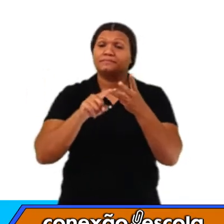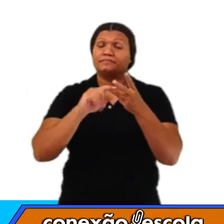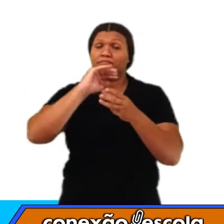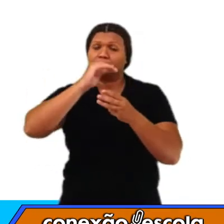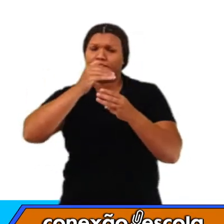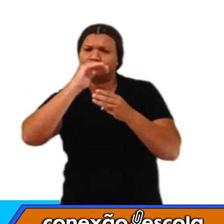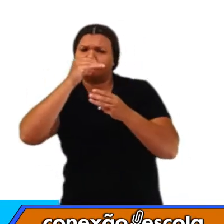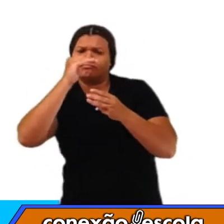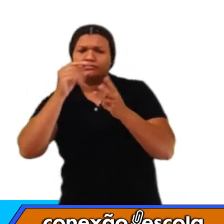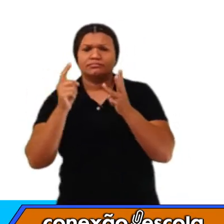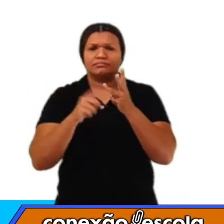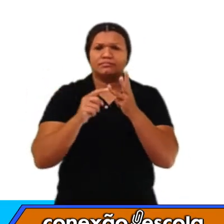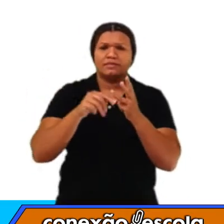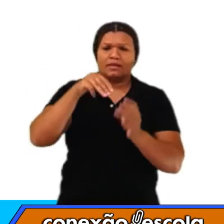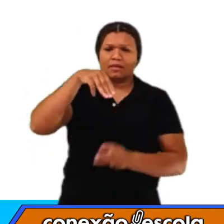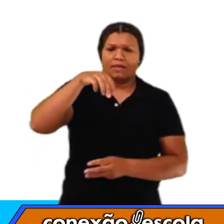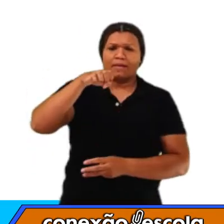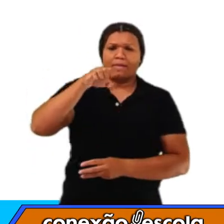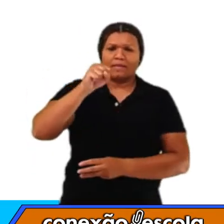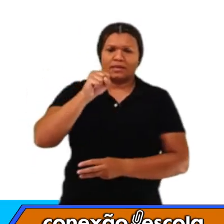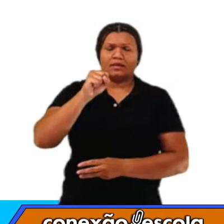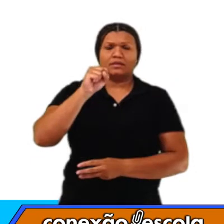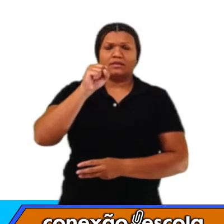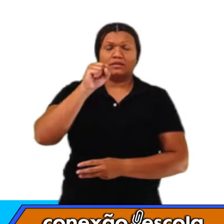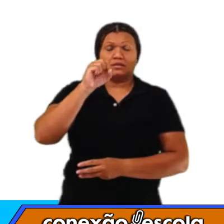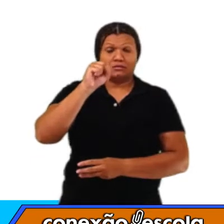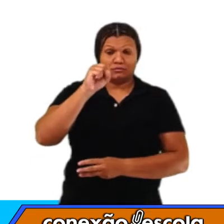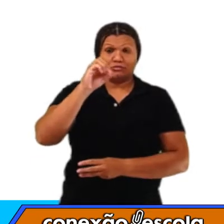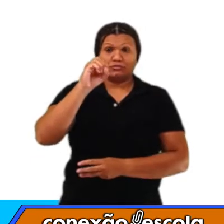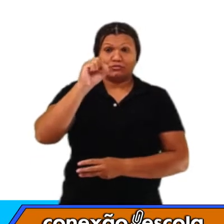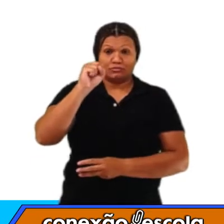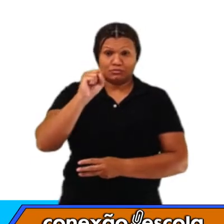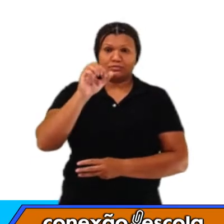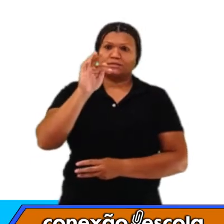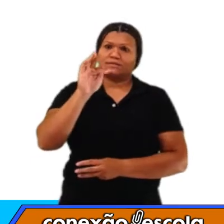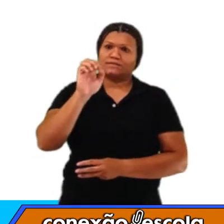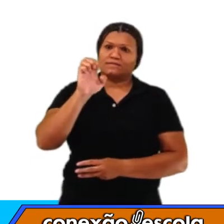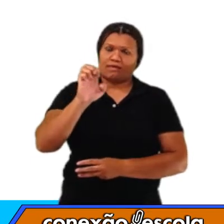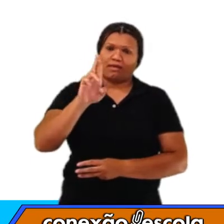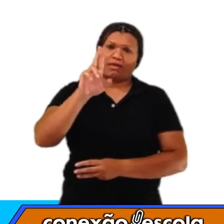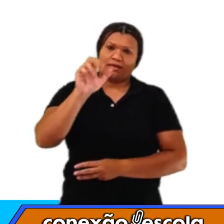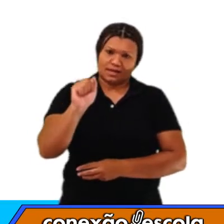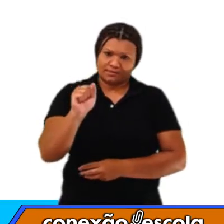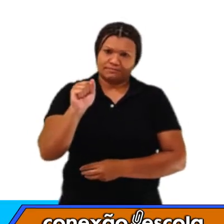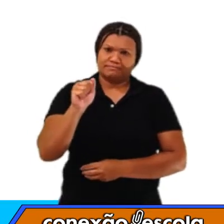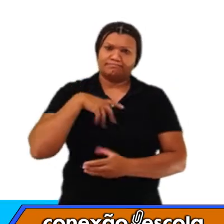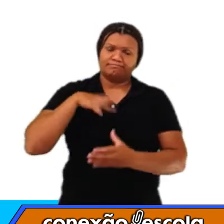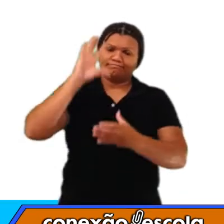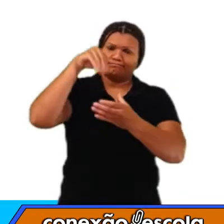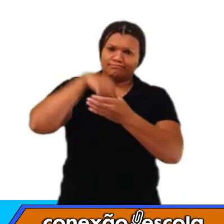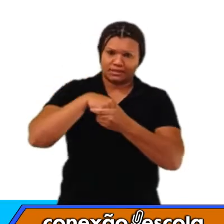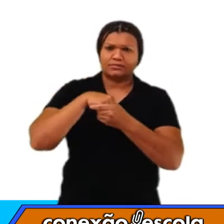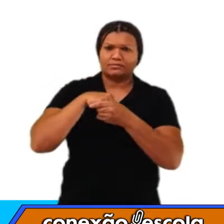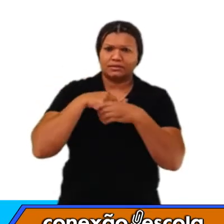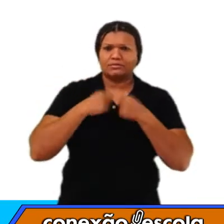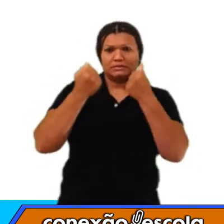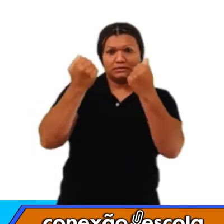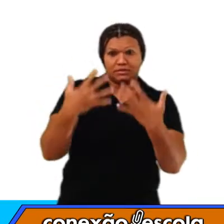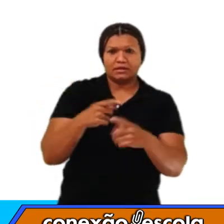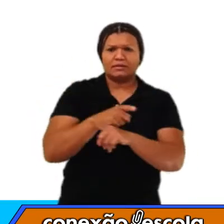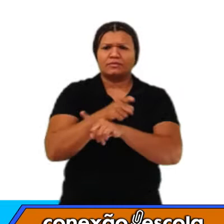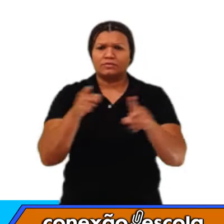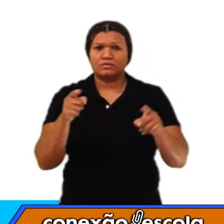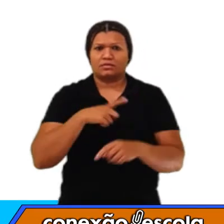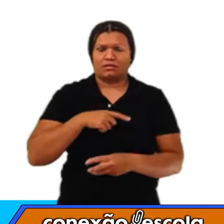a mesosfera. Ela está ali, né, no meio, porque nós acabamos de dizer de duas camadas